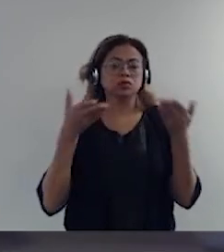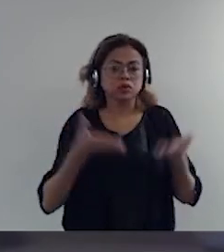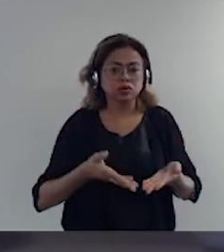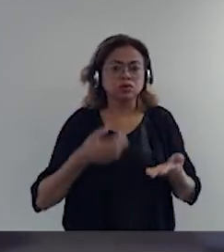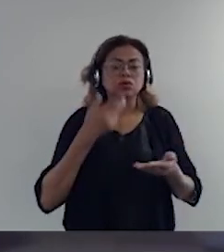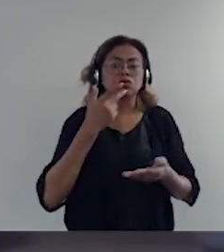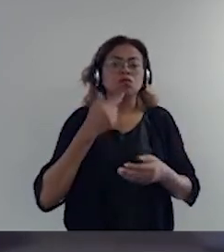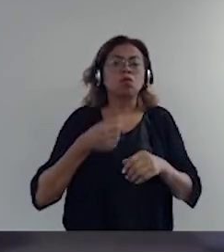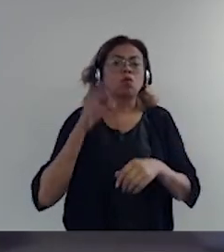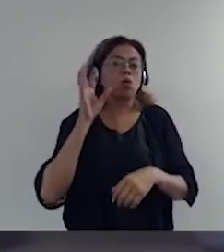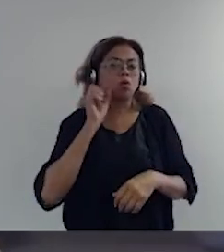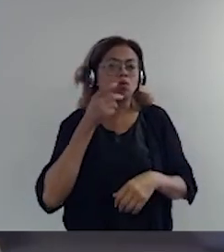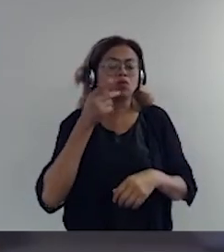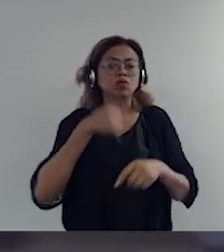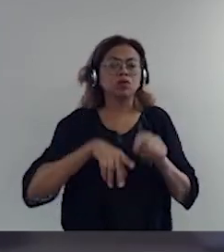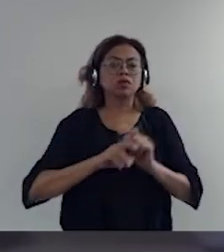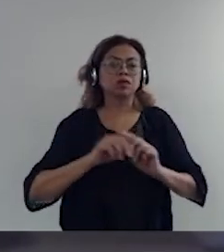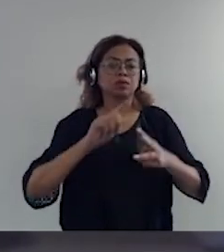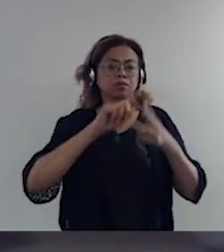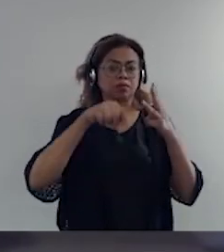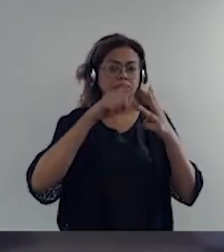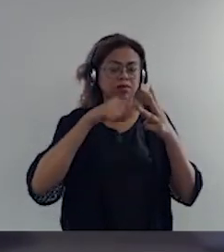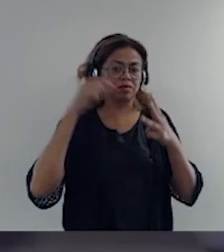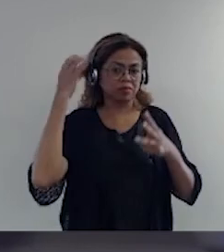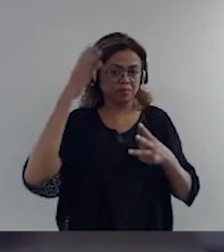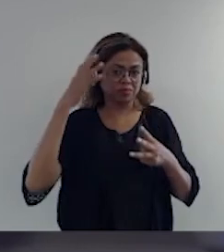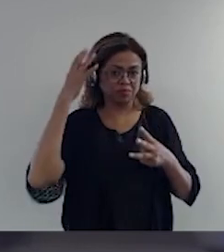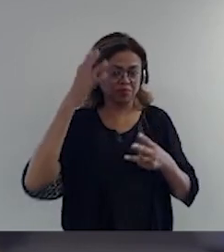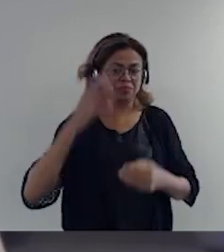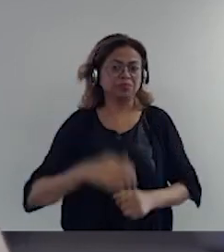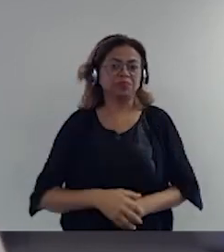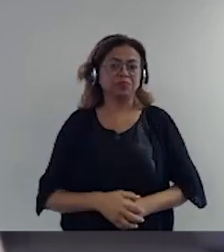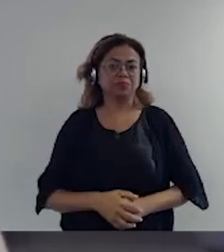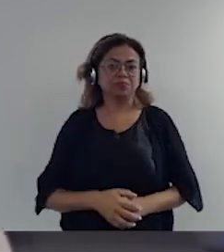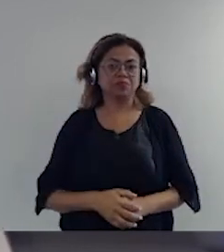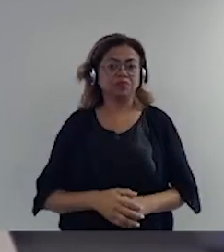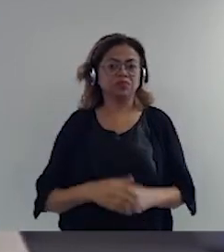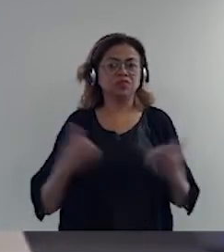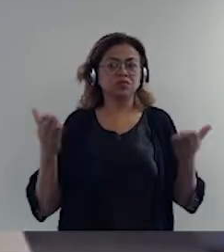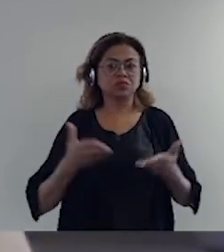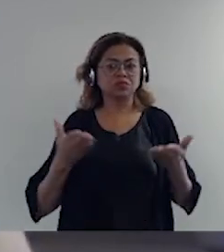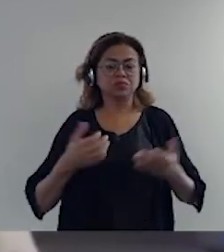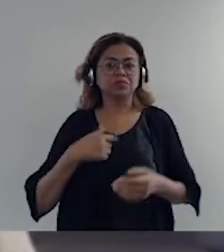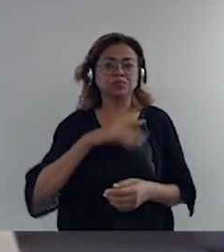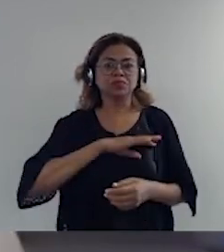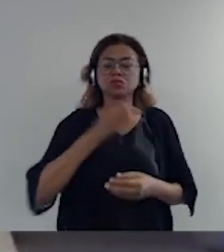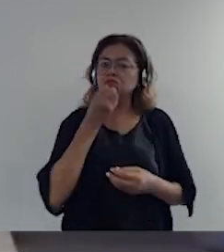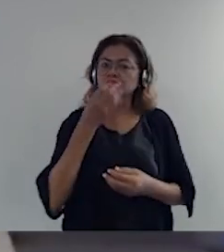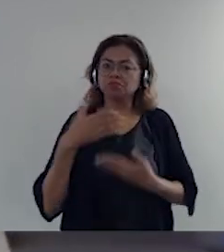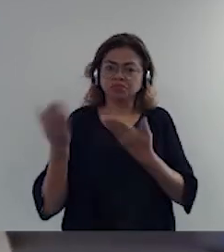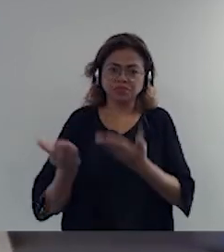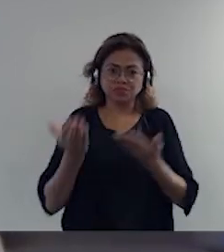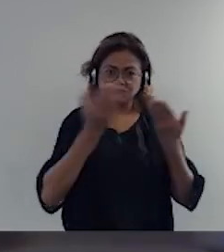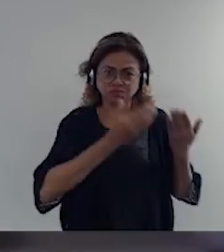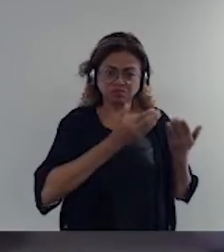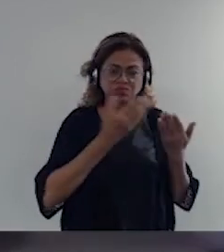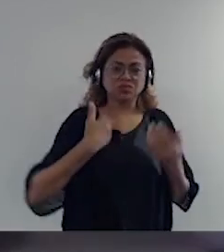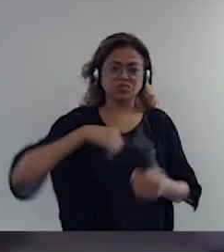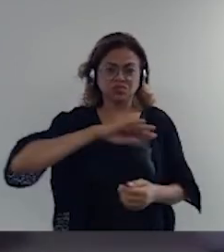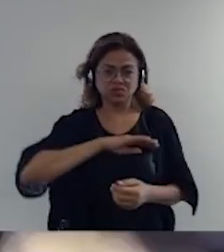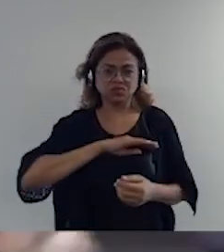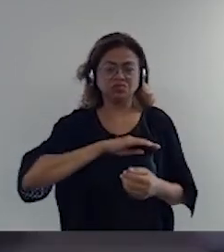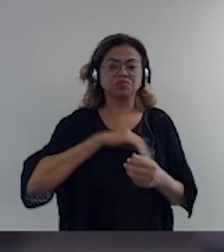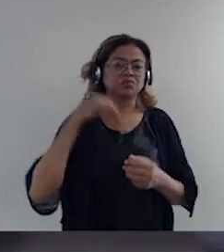Dias, doutor Tavares Guerreiro e o doutor Marcelo Barbosa. Quero aqui dar boas-vindas aos nossos